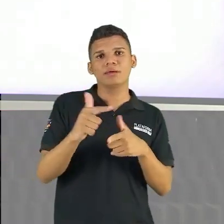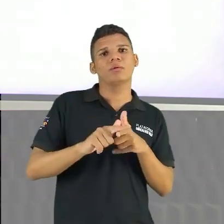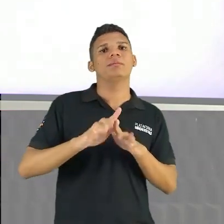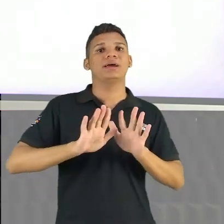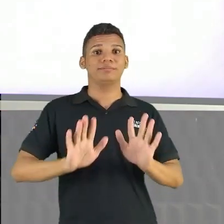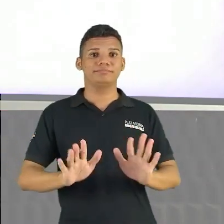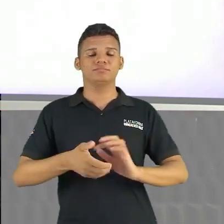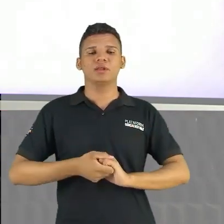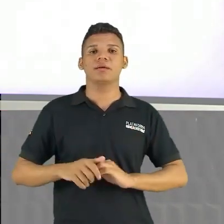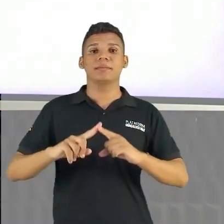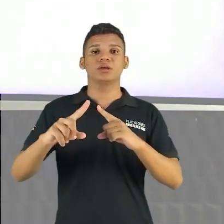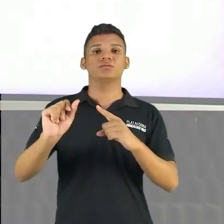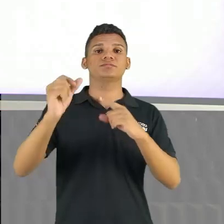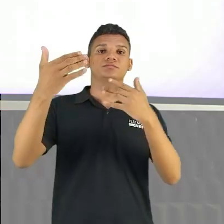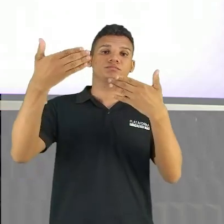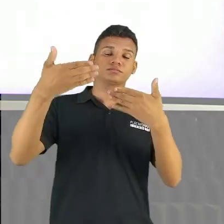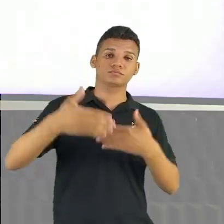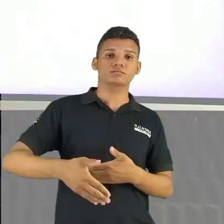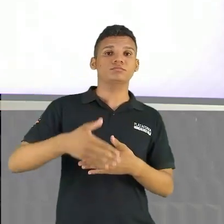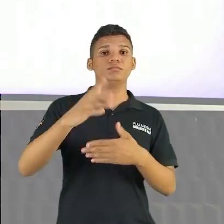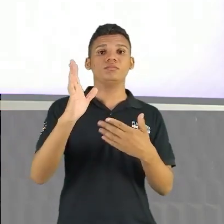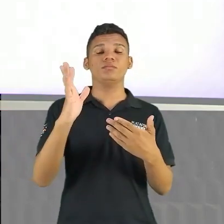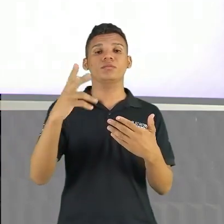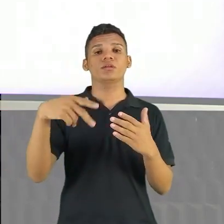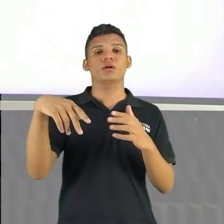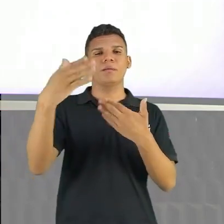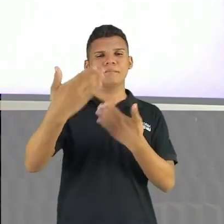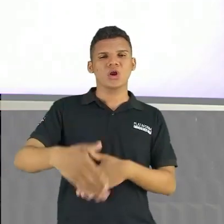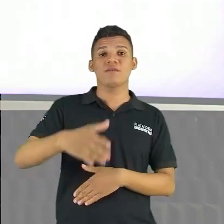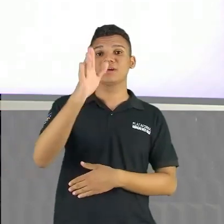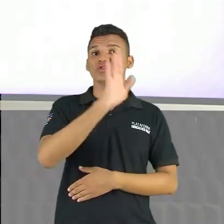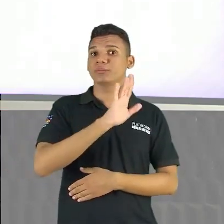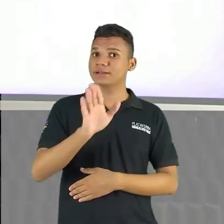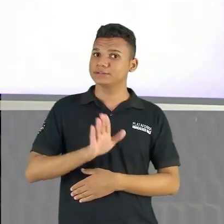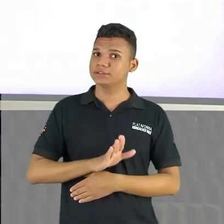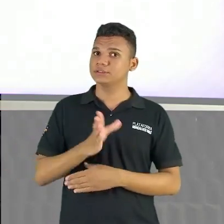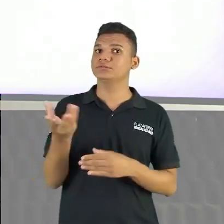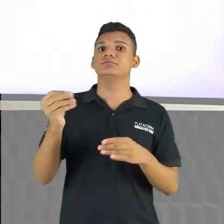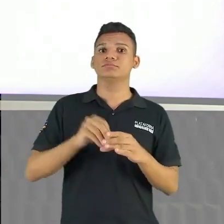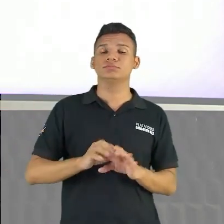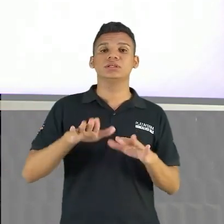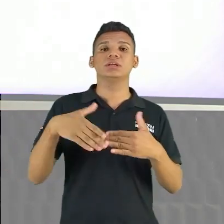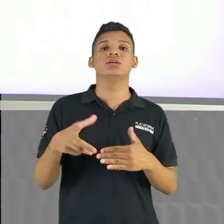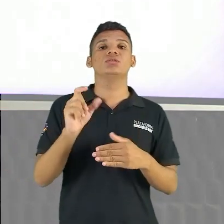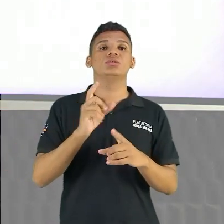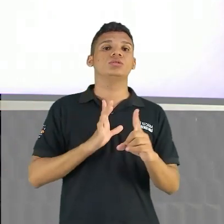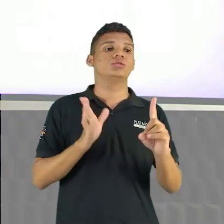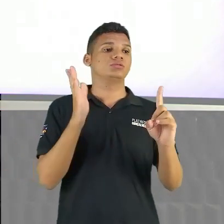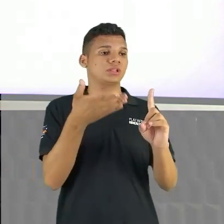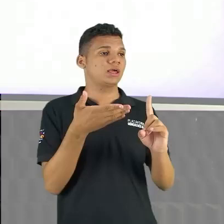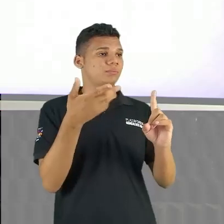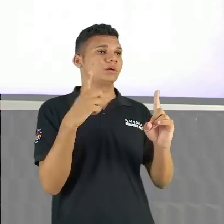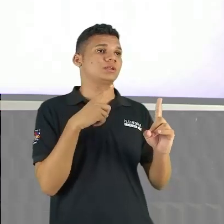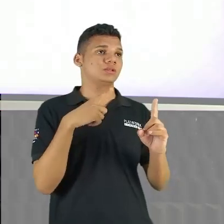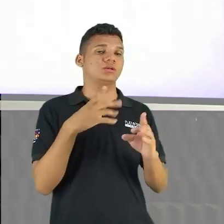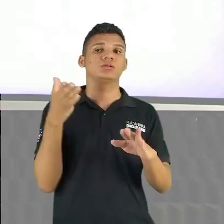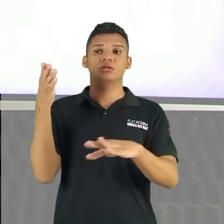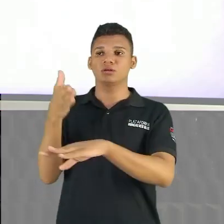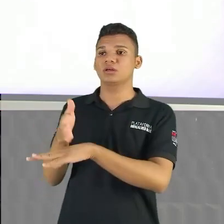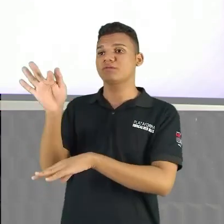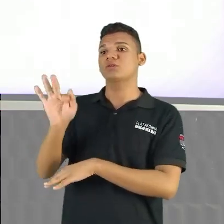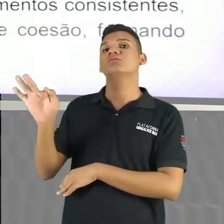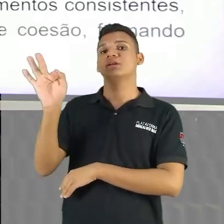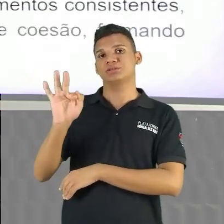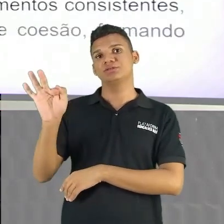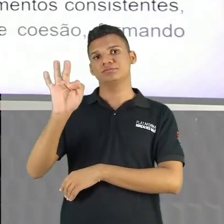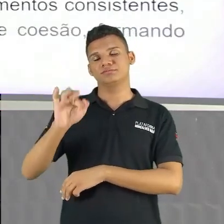contas o Enem é um exame Nacional o grande o grande propósito dele é fazer com que você ingresse na universidade e não o